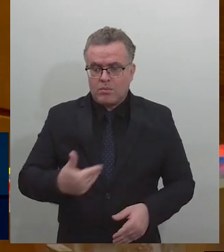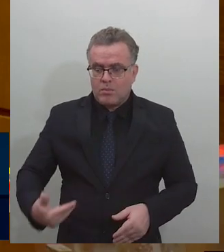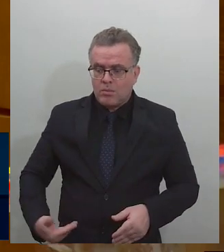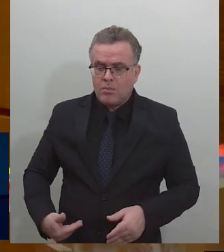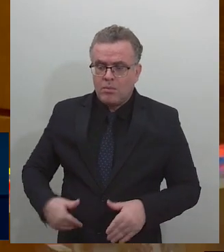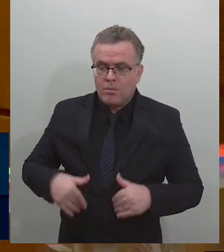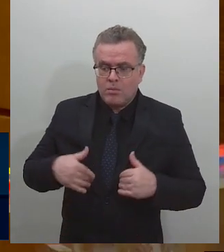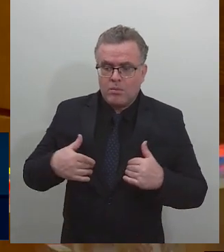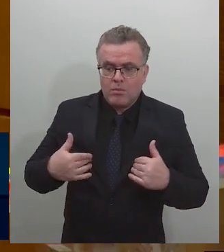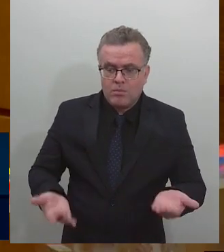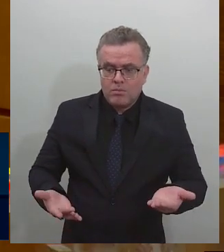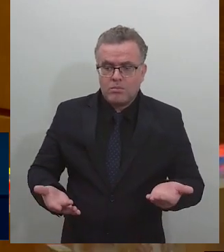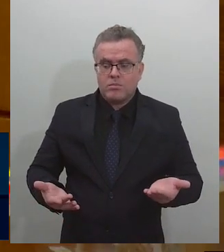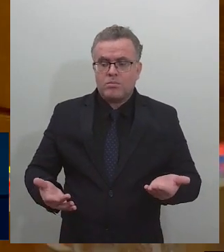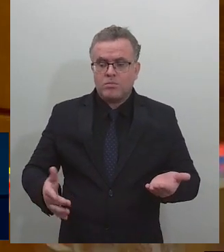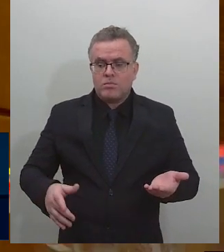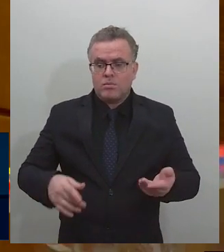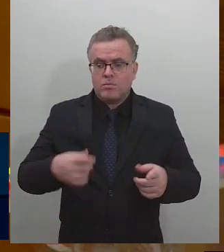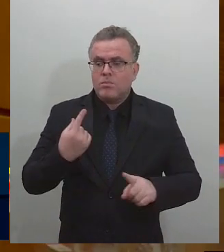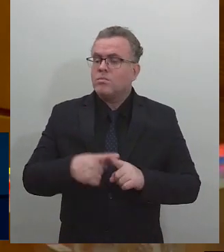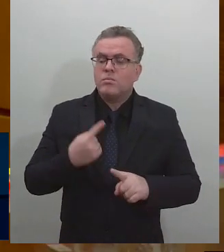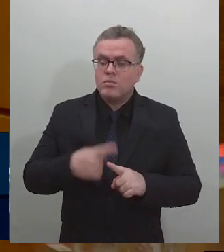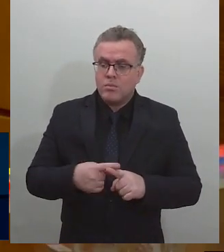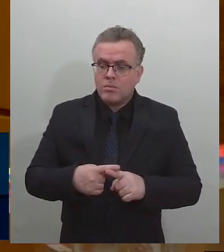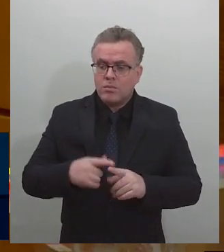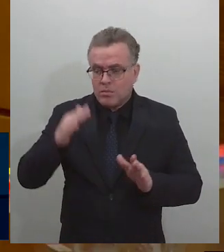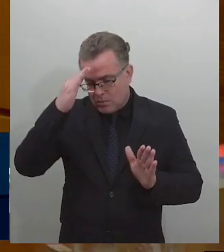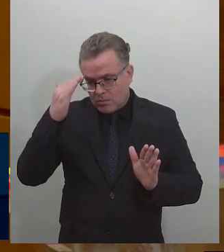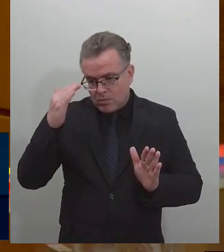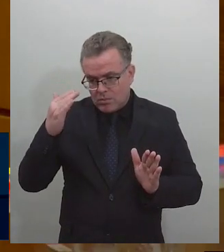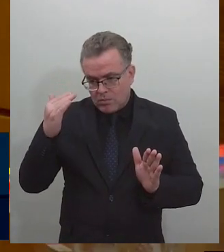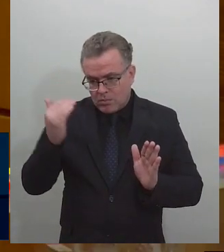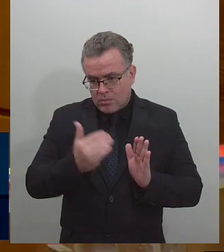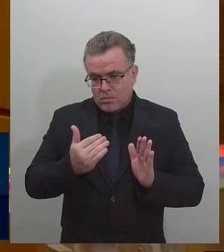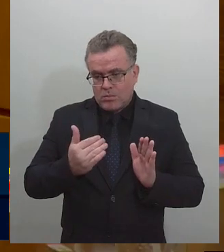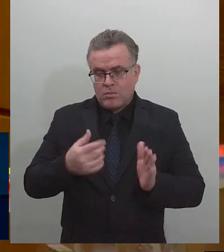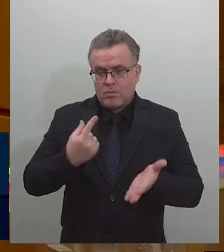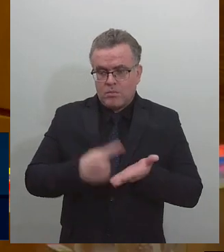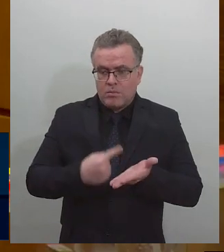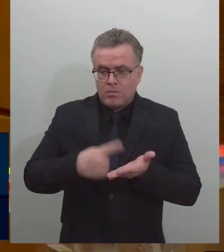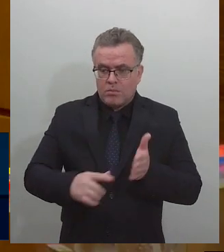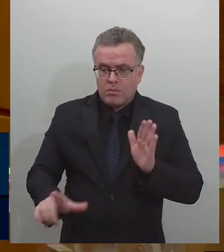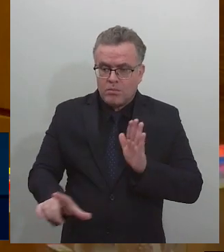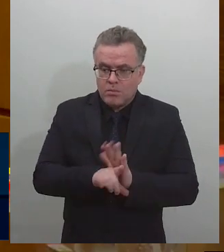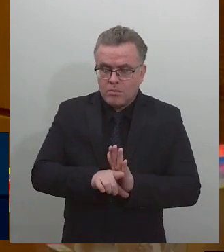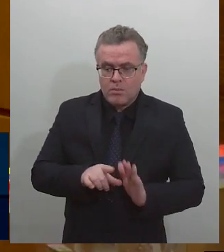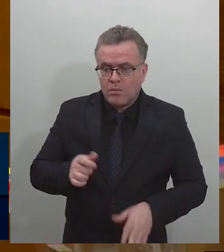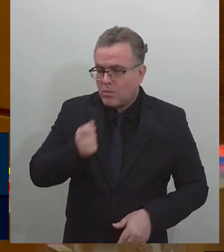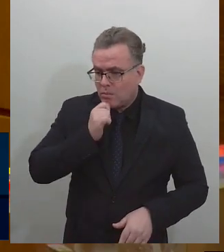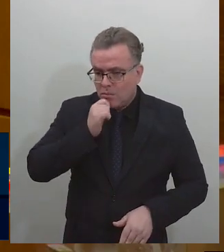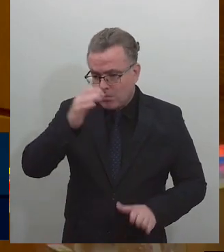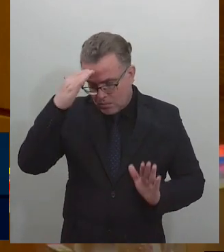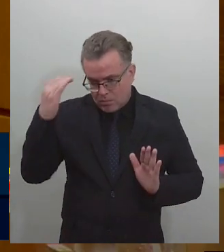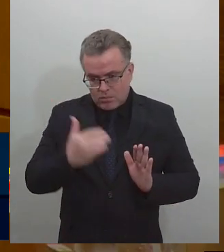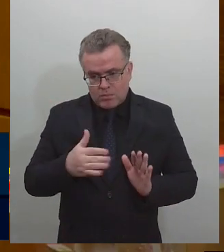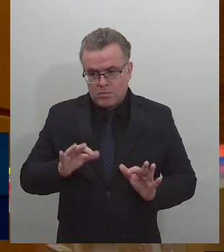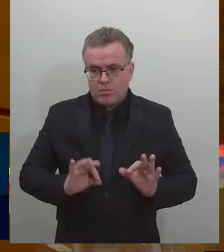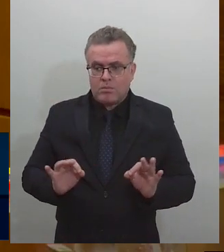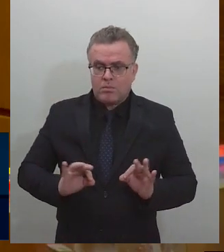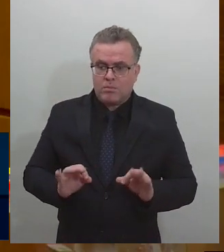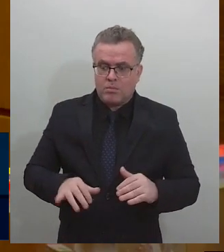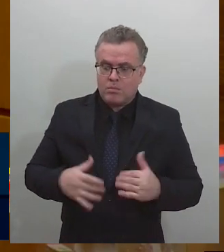sendo realizada mais a operação da Lei Seca no estado de Sergipe. Qual motivação? E a